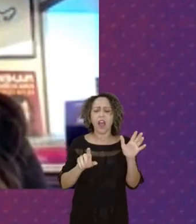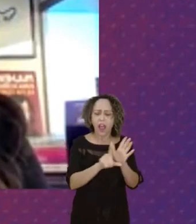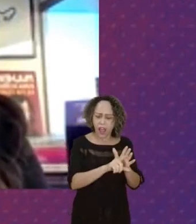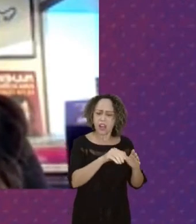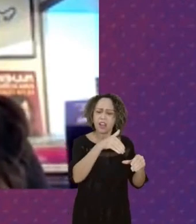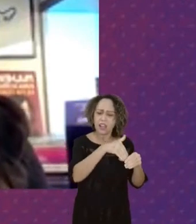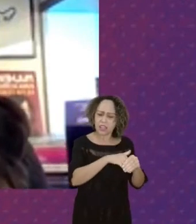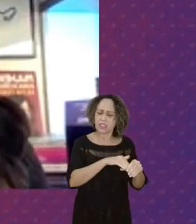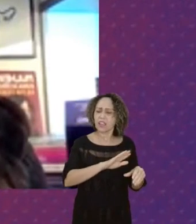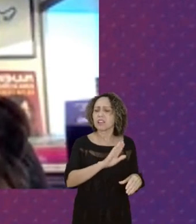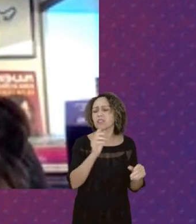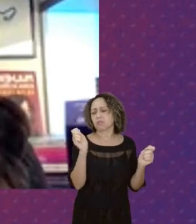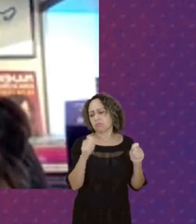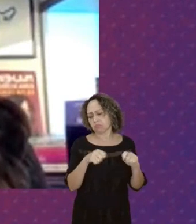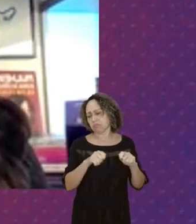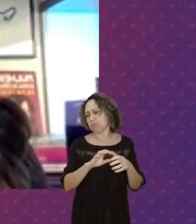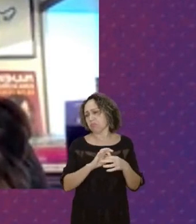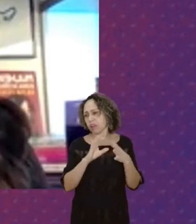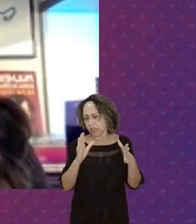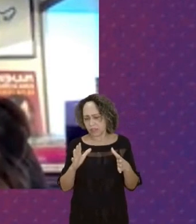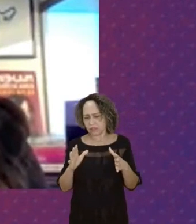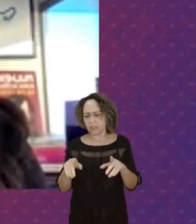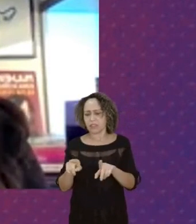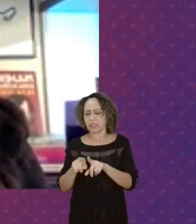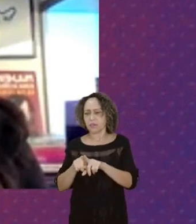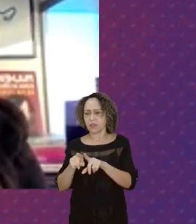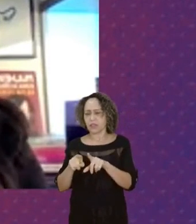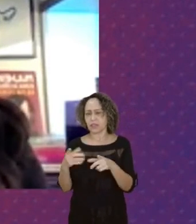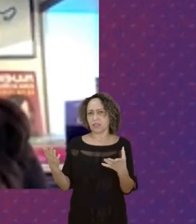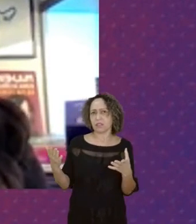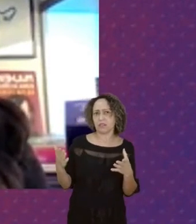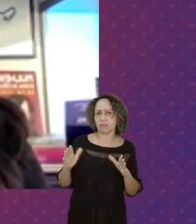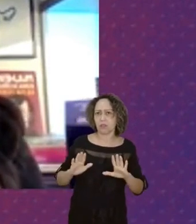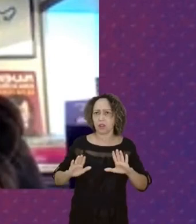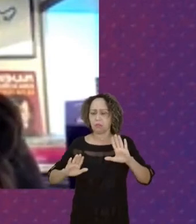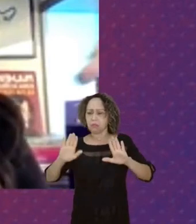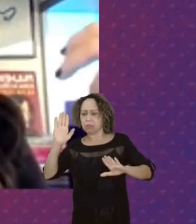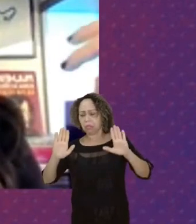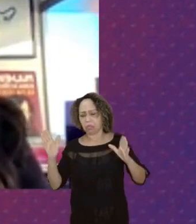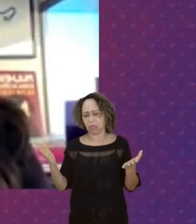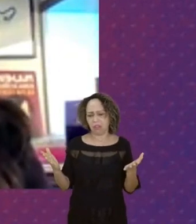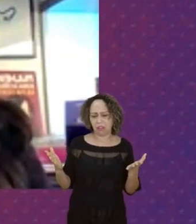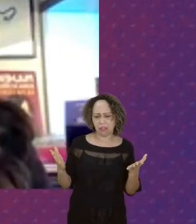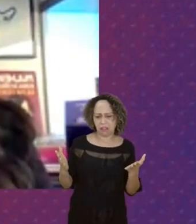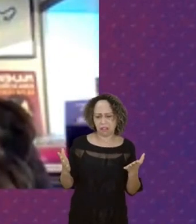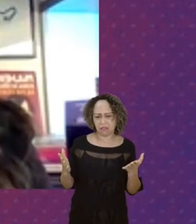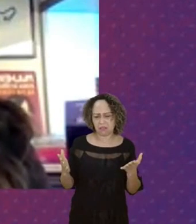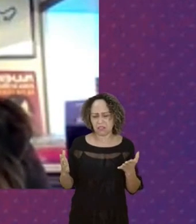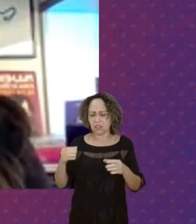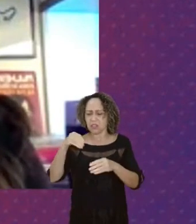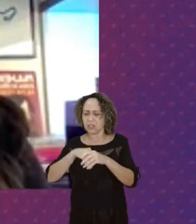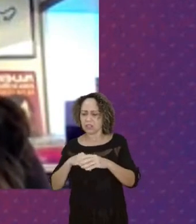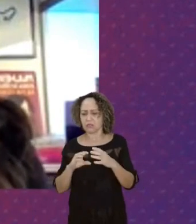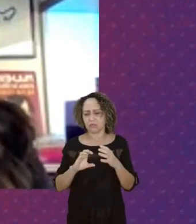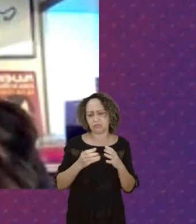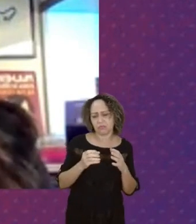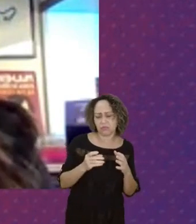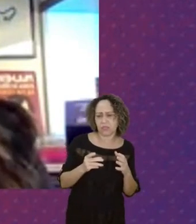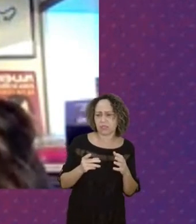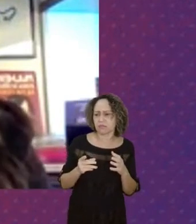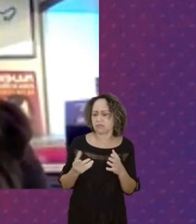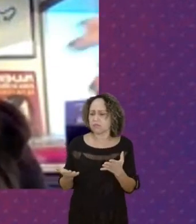Então, ela permite também a realização de reuniões de iniciativa da sociedade civil, dos partidos políticos,